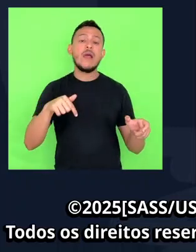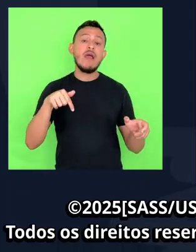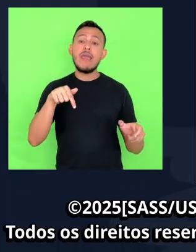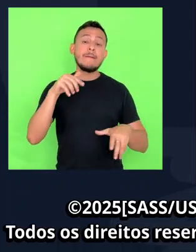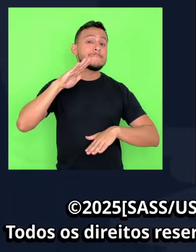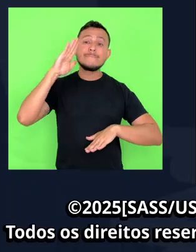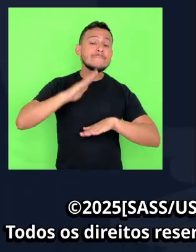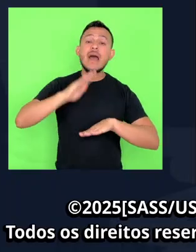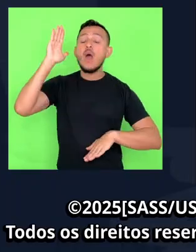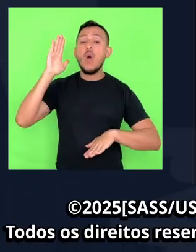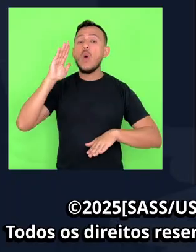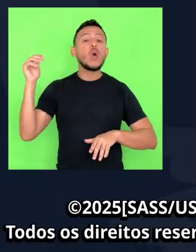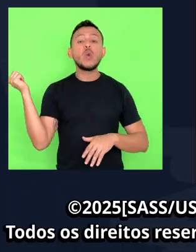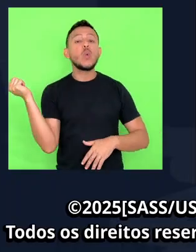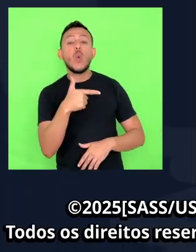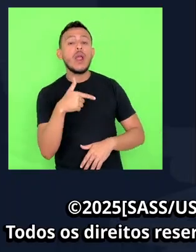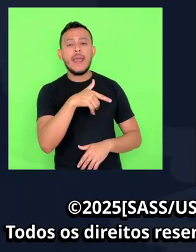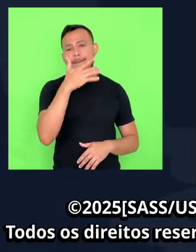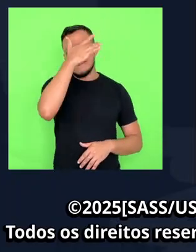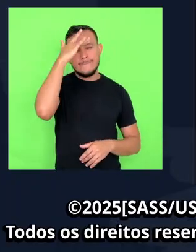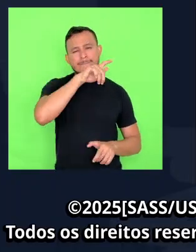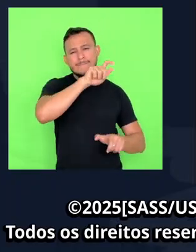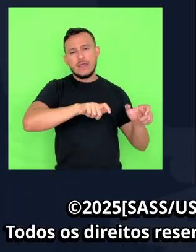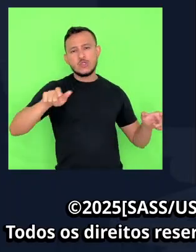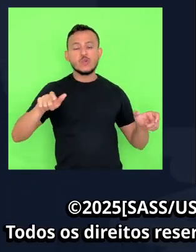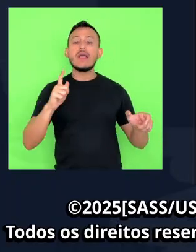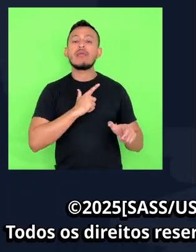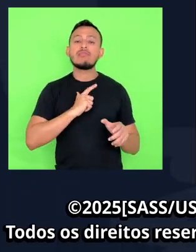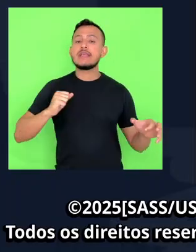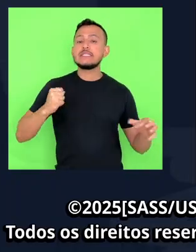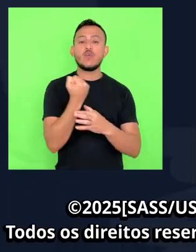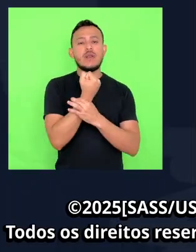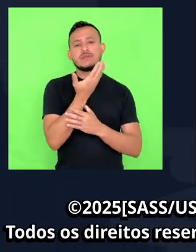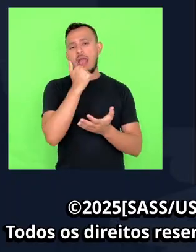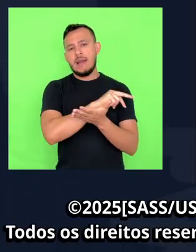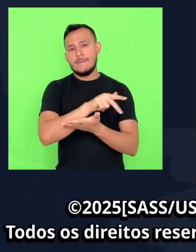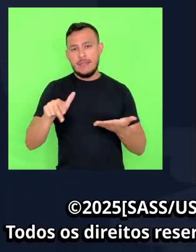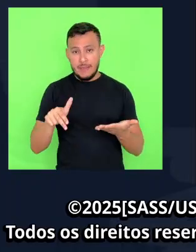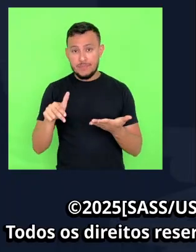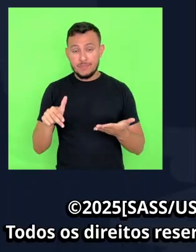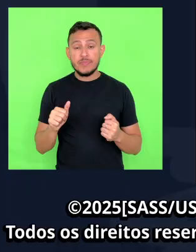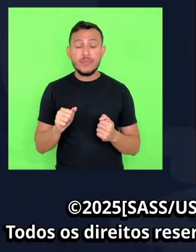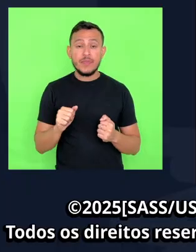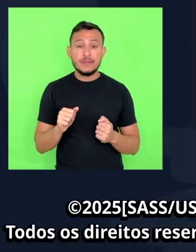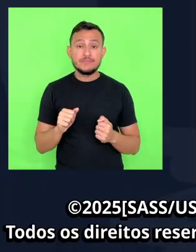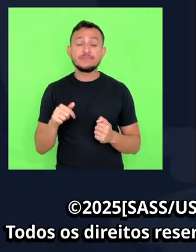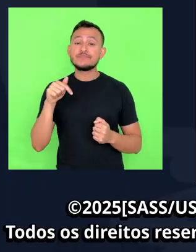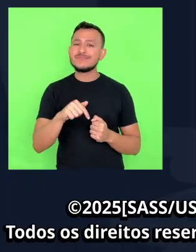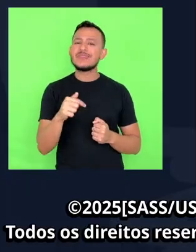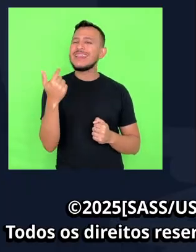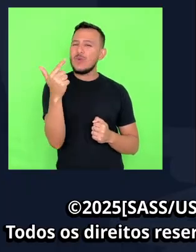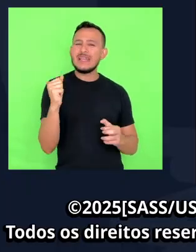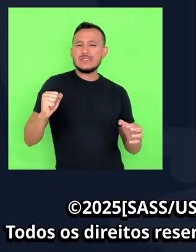é maior do que em pessoas com segurança alimentar. A insegurança